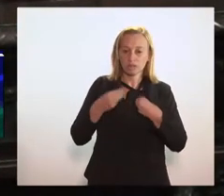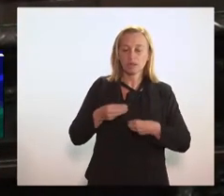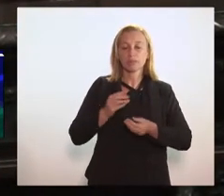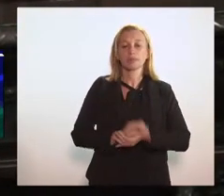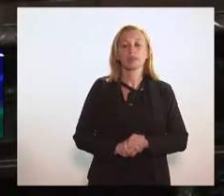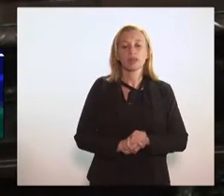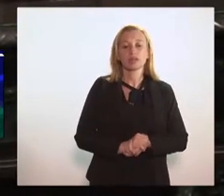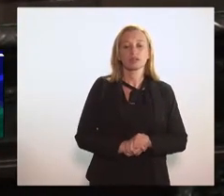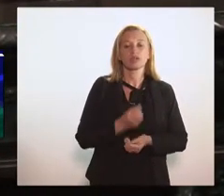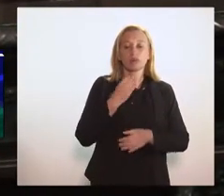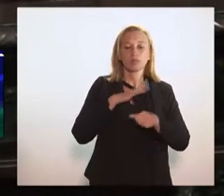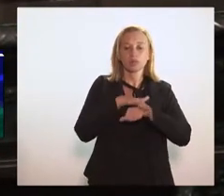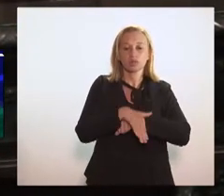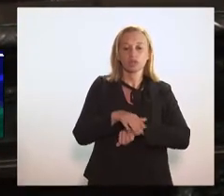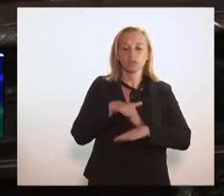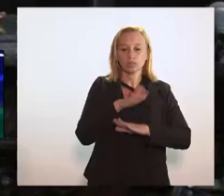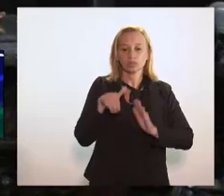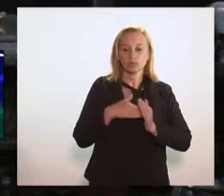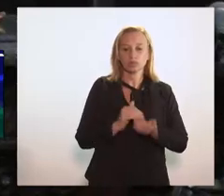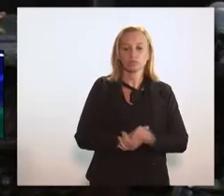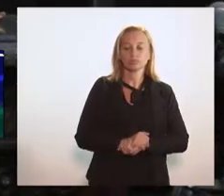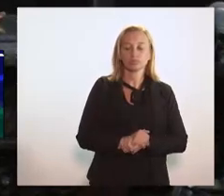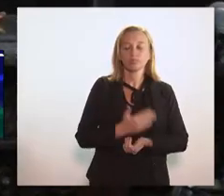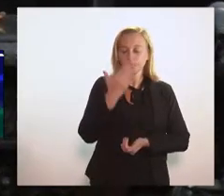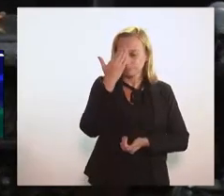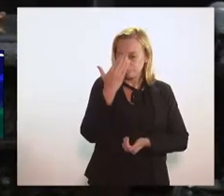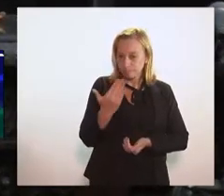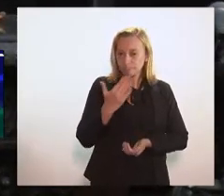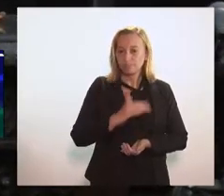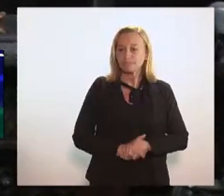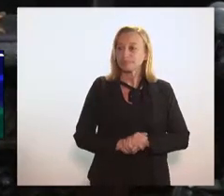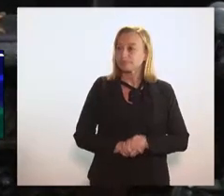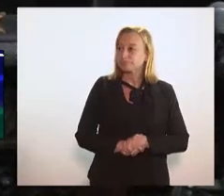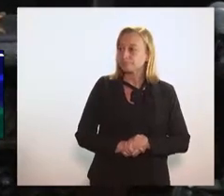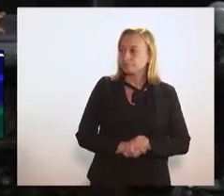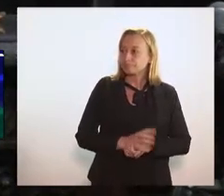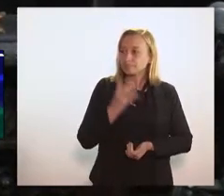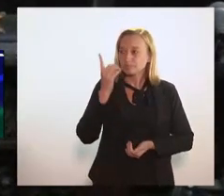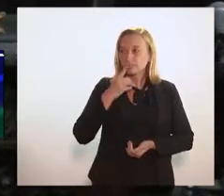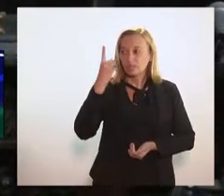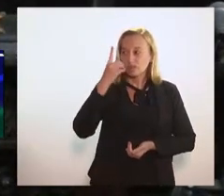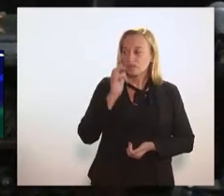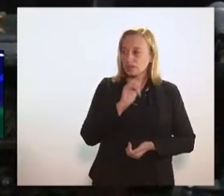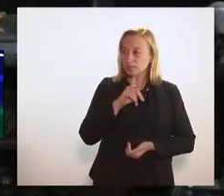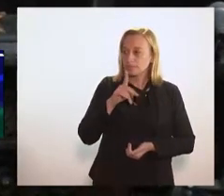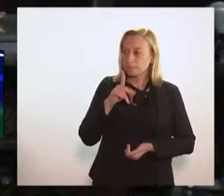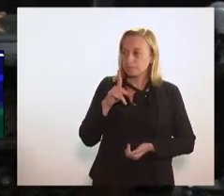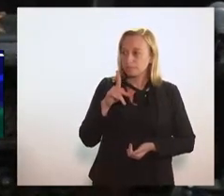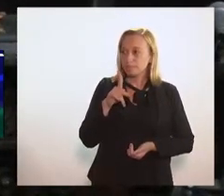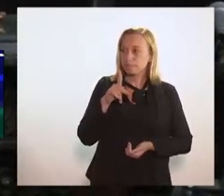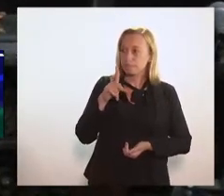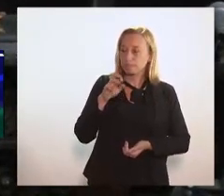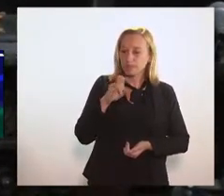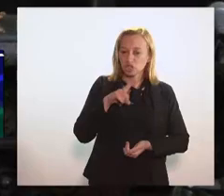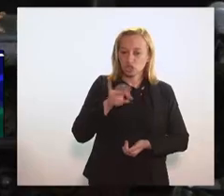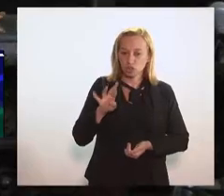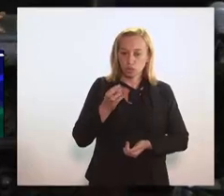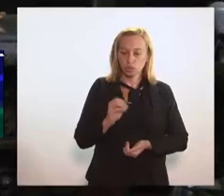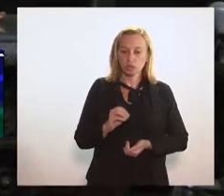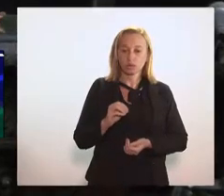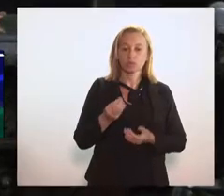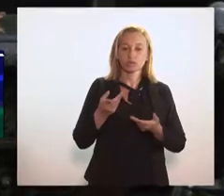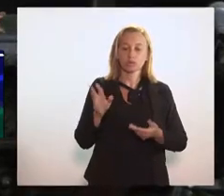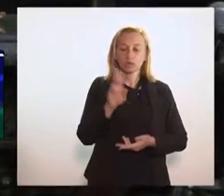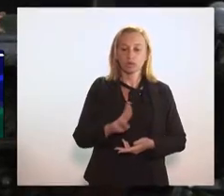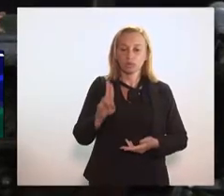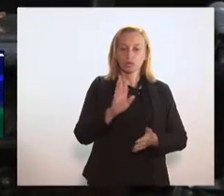Excelência. Uma boa noite a todos. Muito obrigado, deputado Felipe Peixoto. Convido agora a fazer uso